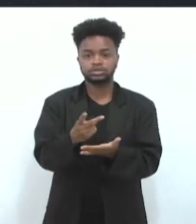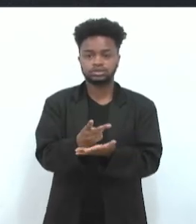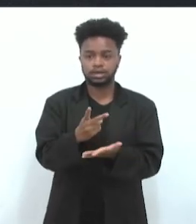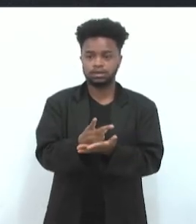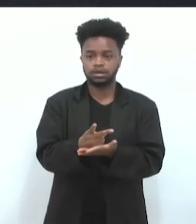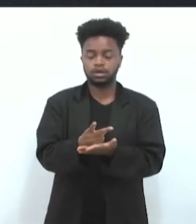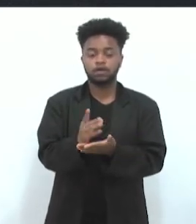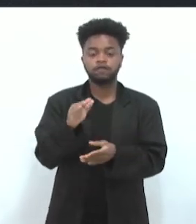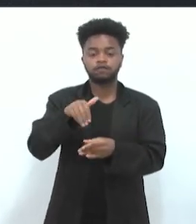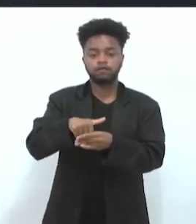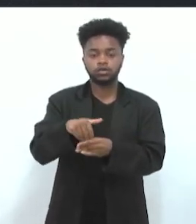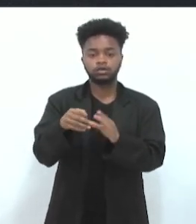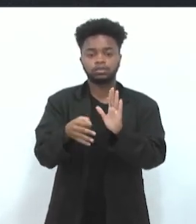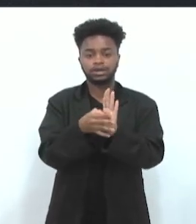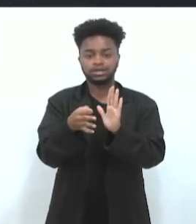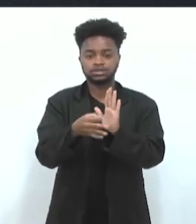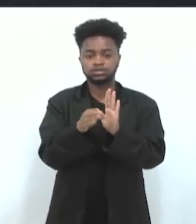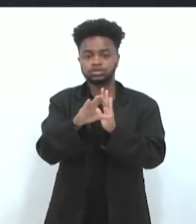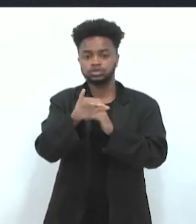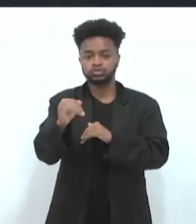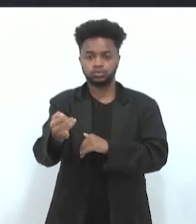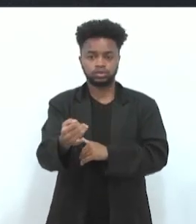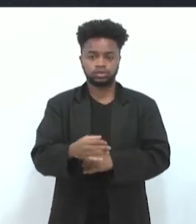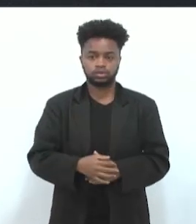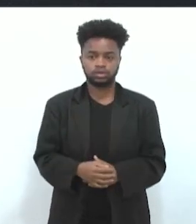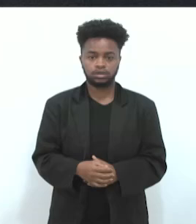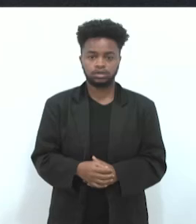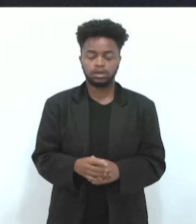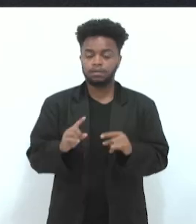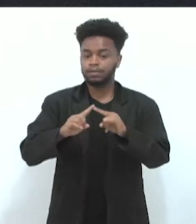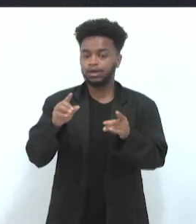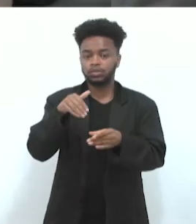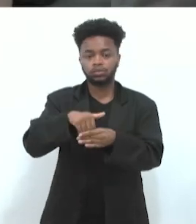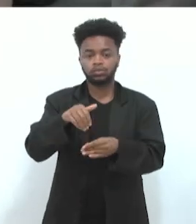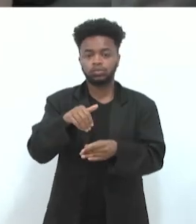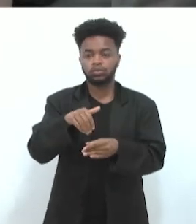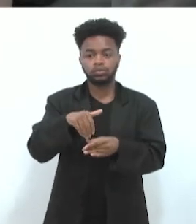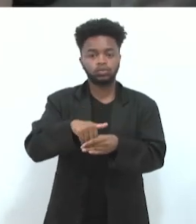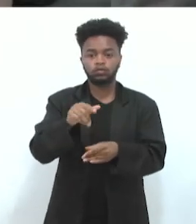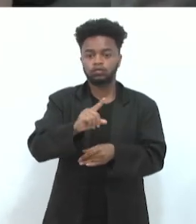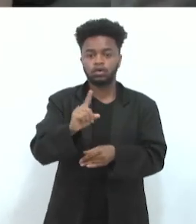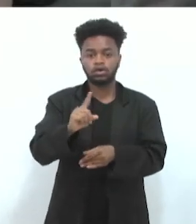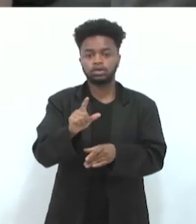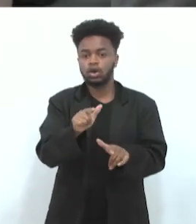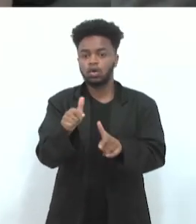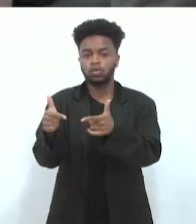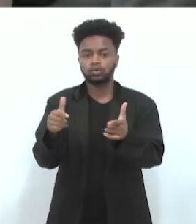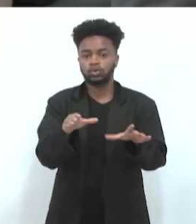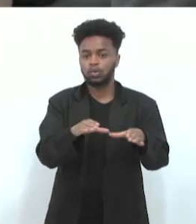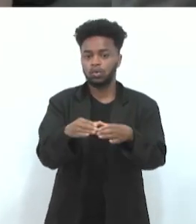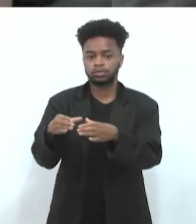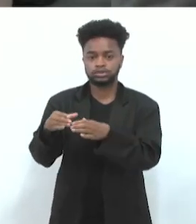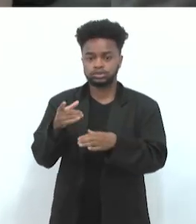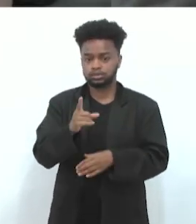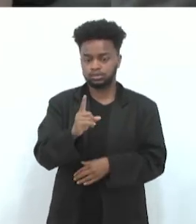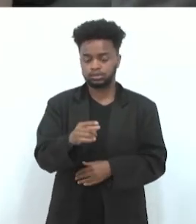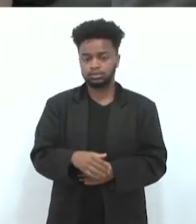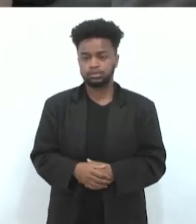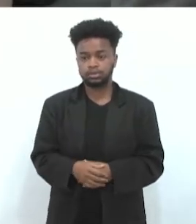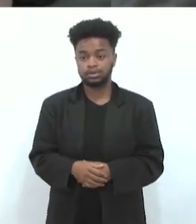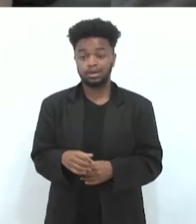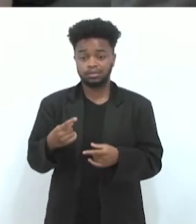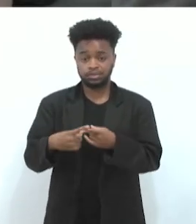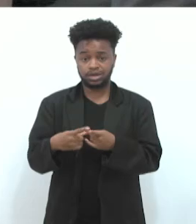em votação o parecer da CCJ e não os das demais comissões temáticas. Então, as